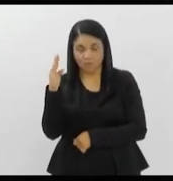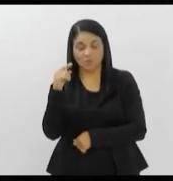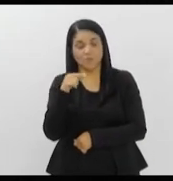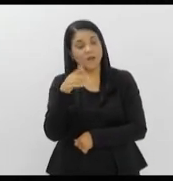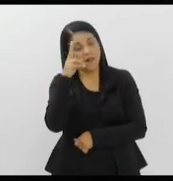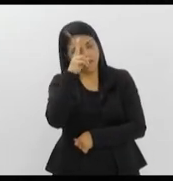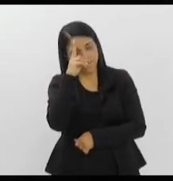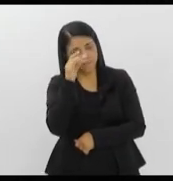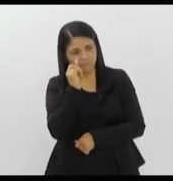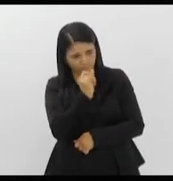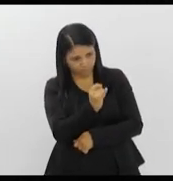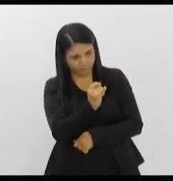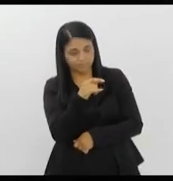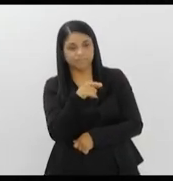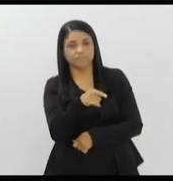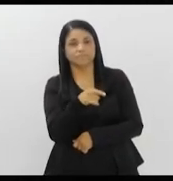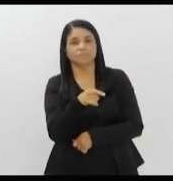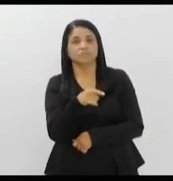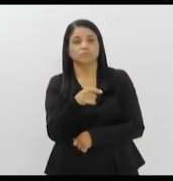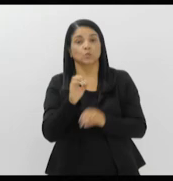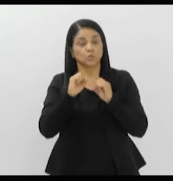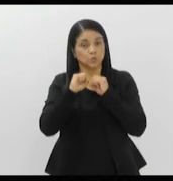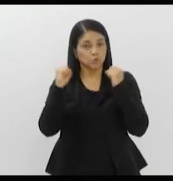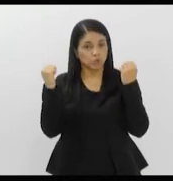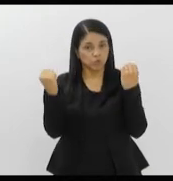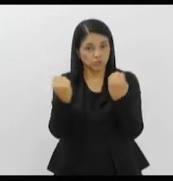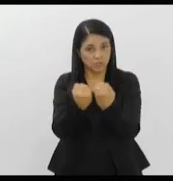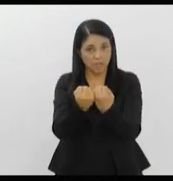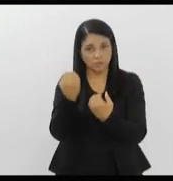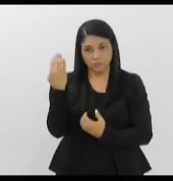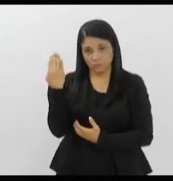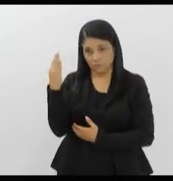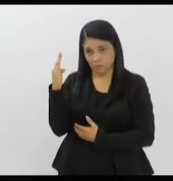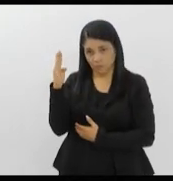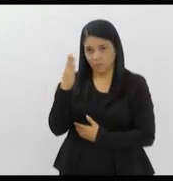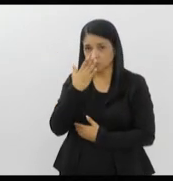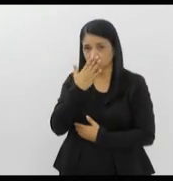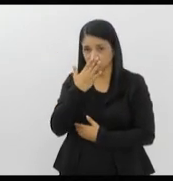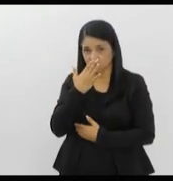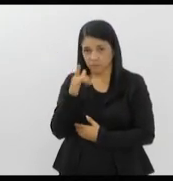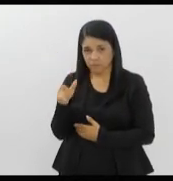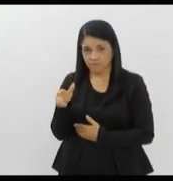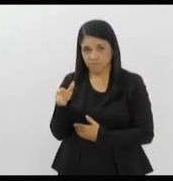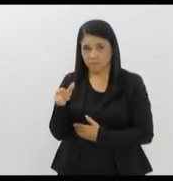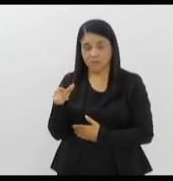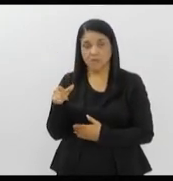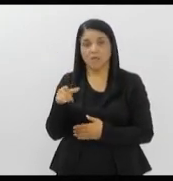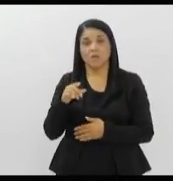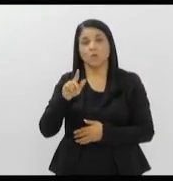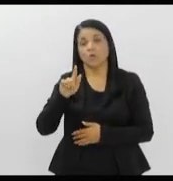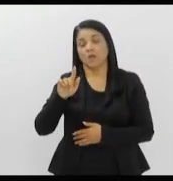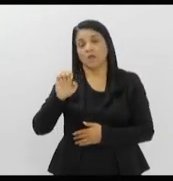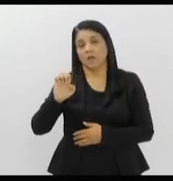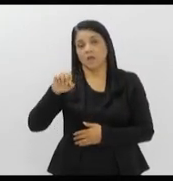Excelência, que o estádio do Botafogo é o nosso querido Engenhão.